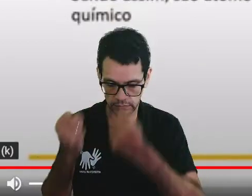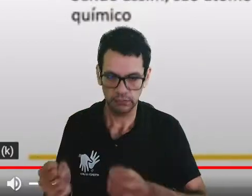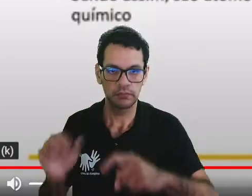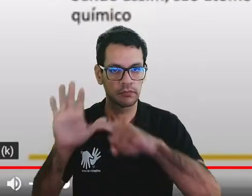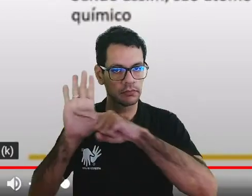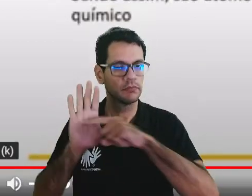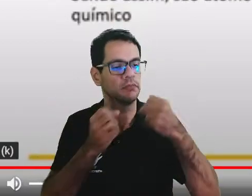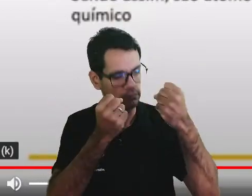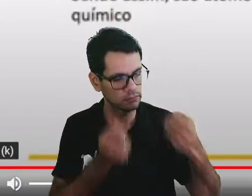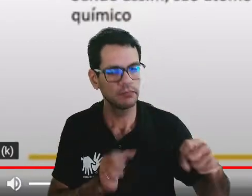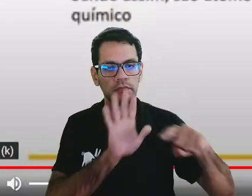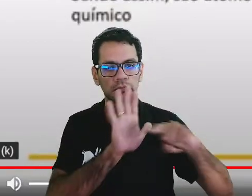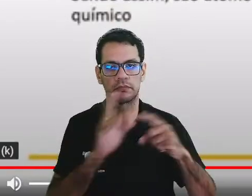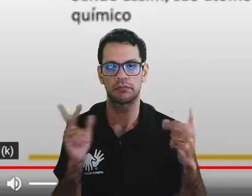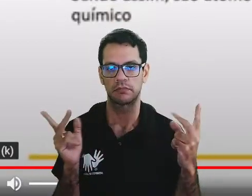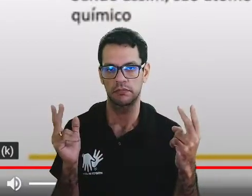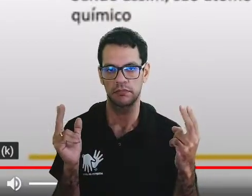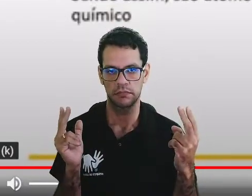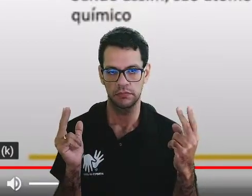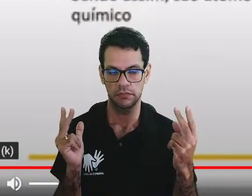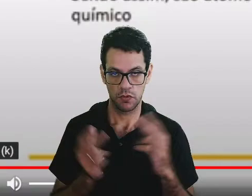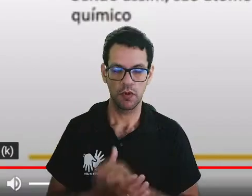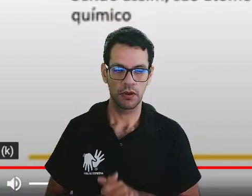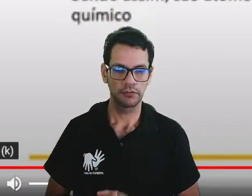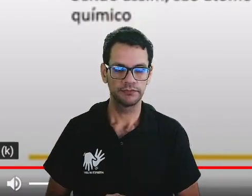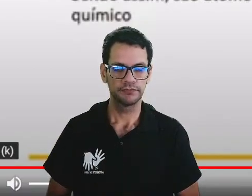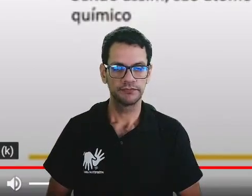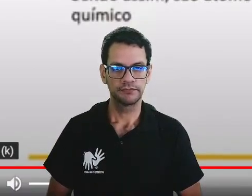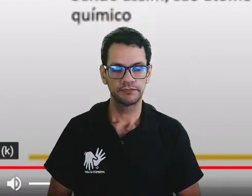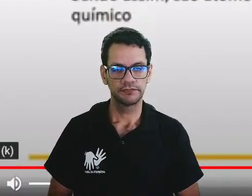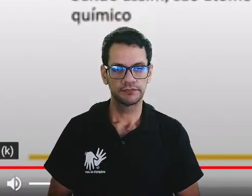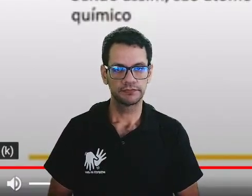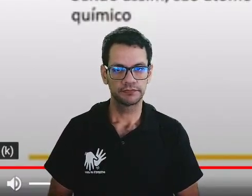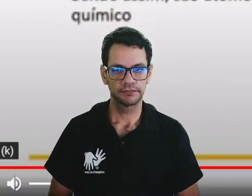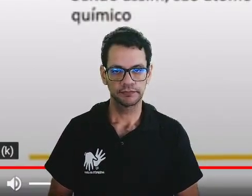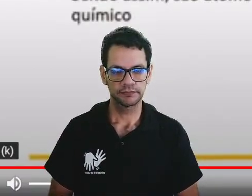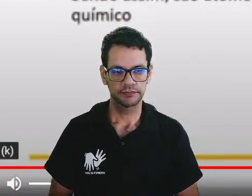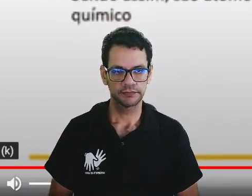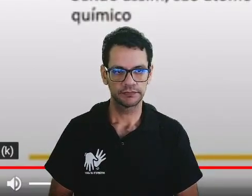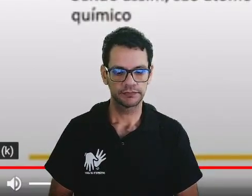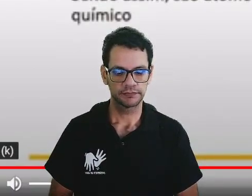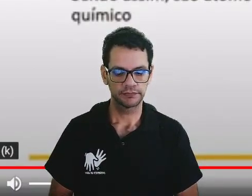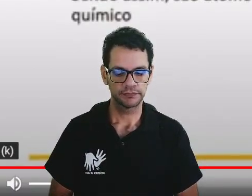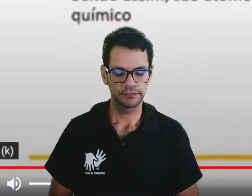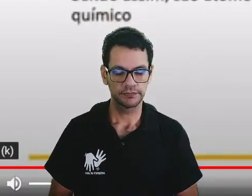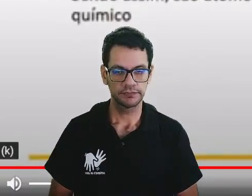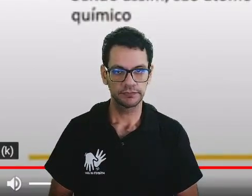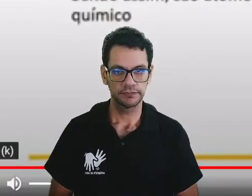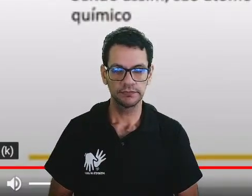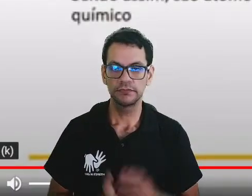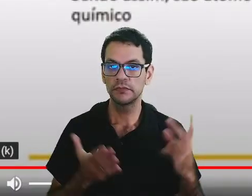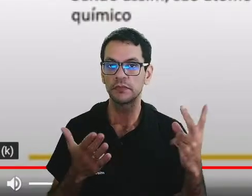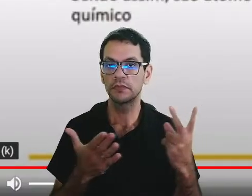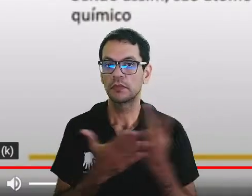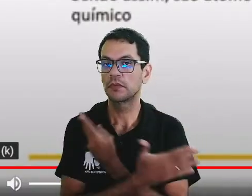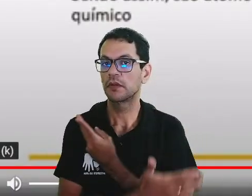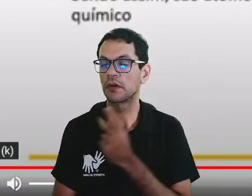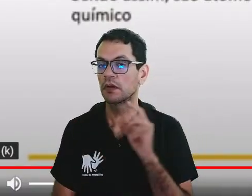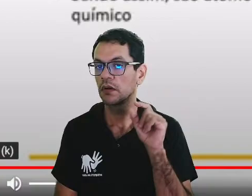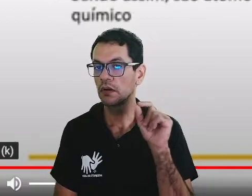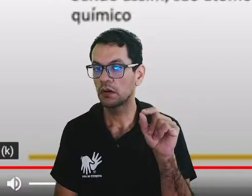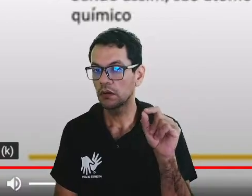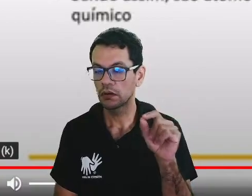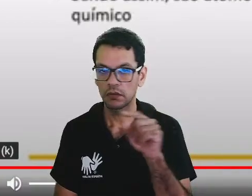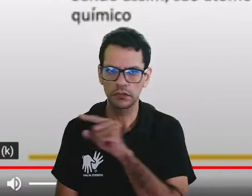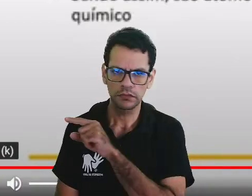um elétron. Um próton, um elétron, um próton e um elétron, tá? E aí, o que acontece? Quando